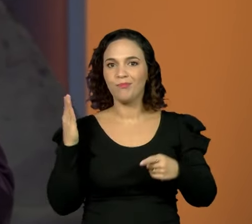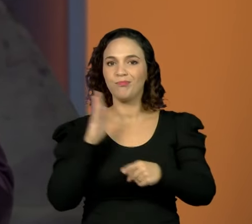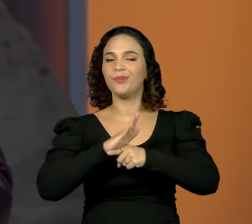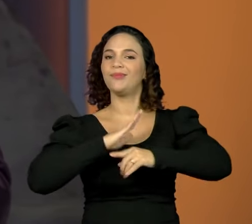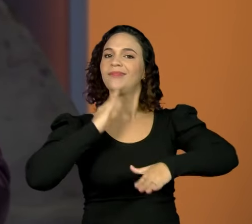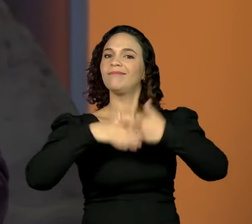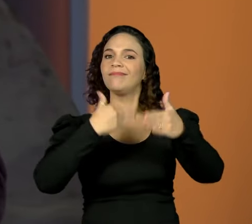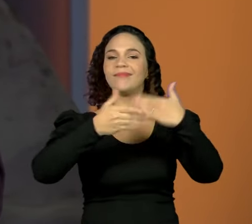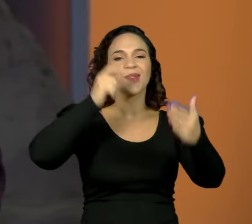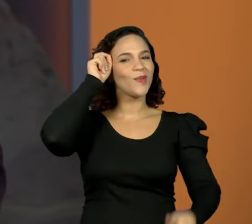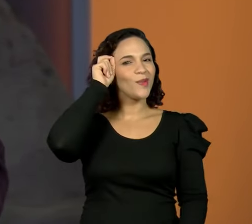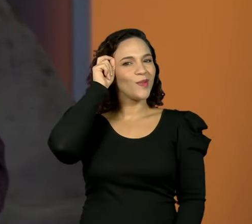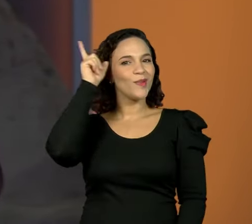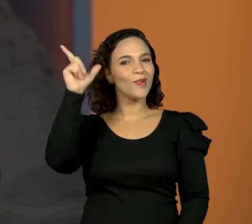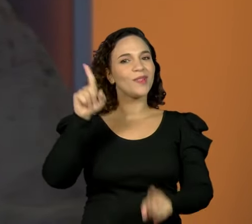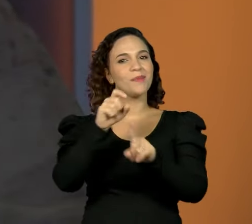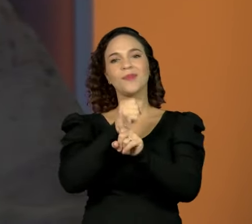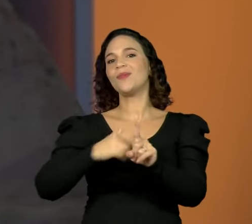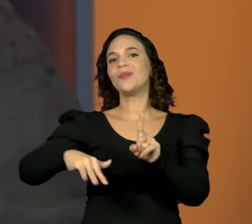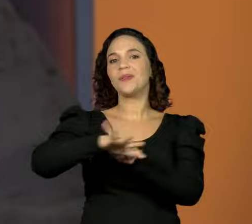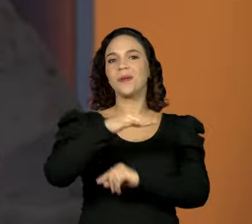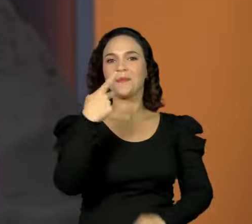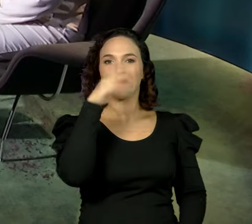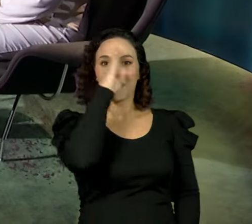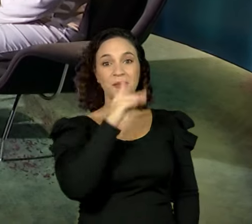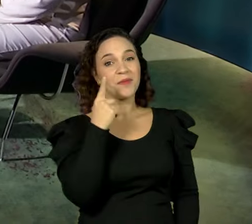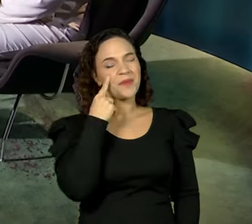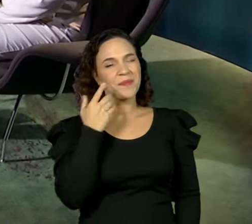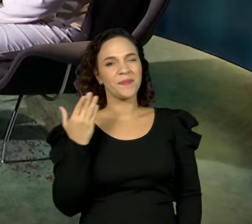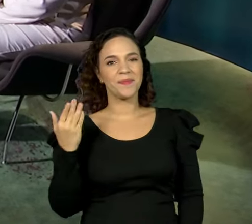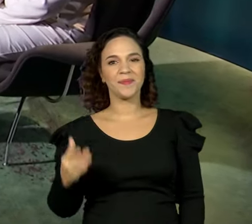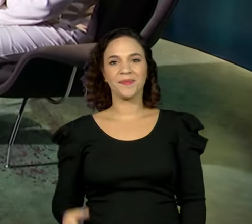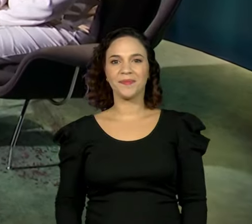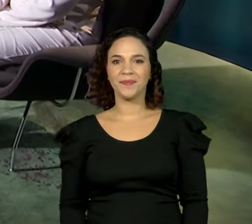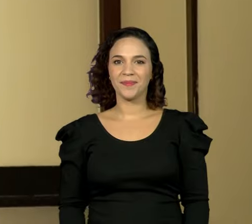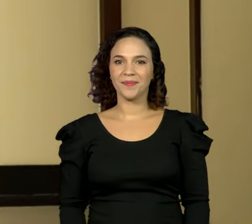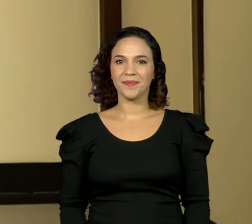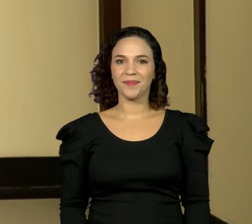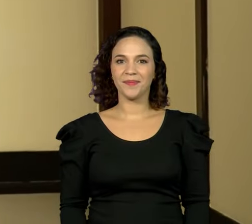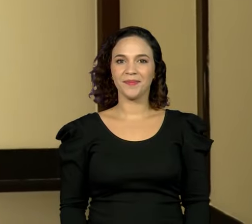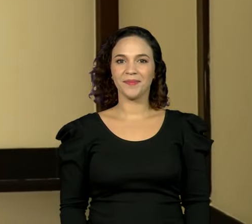desenvolvimento cultural e social do país. Vamos conhecer.